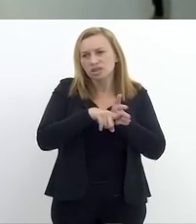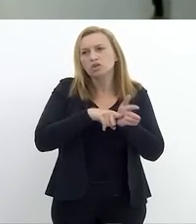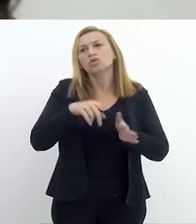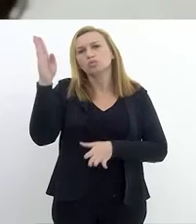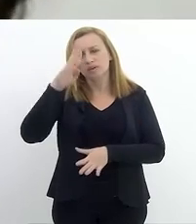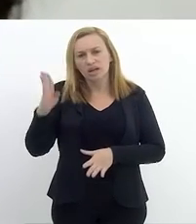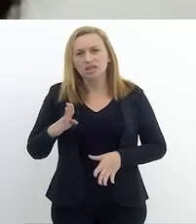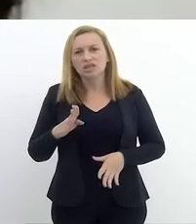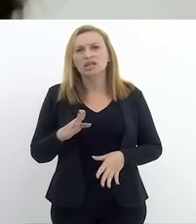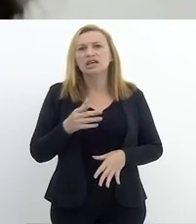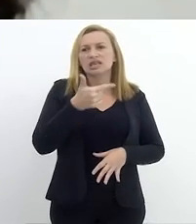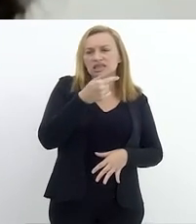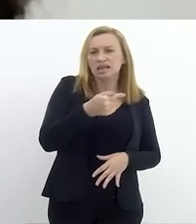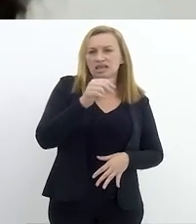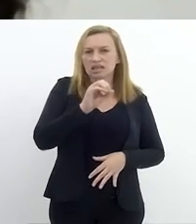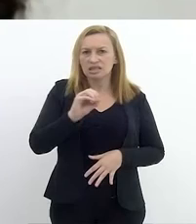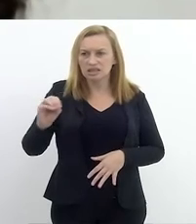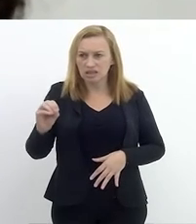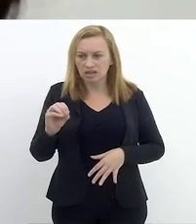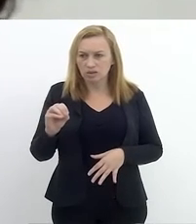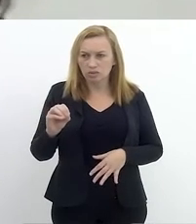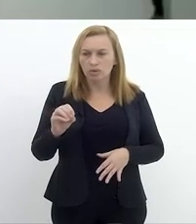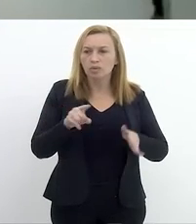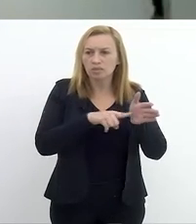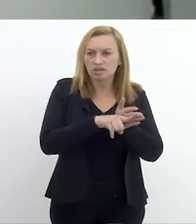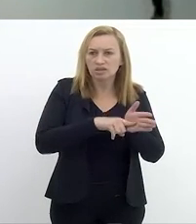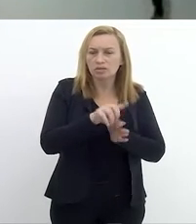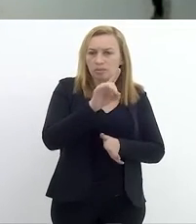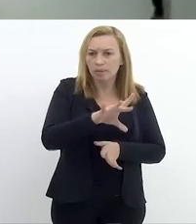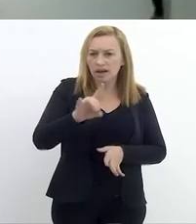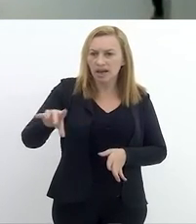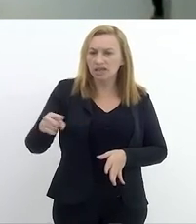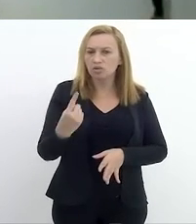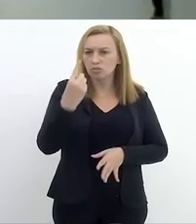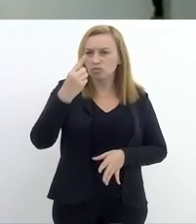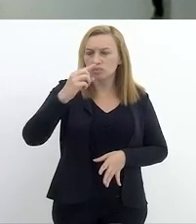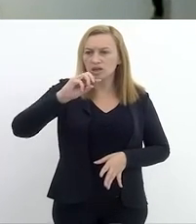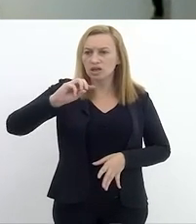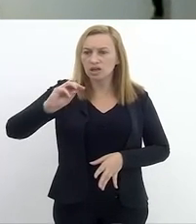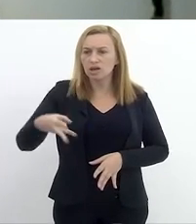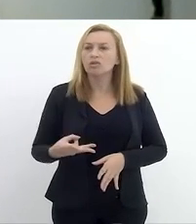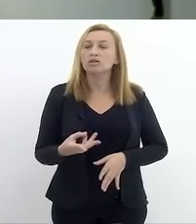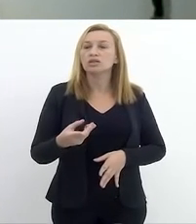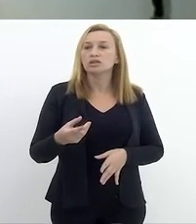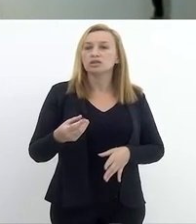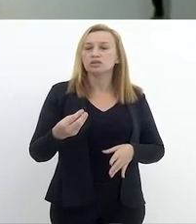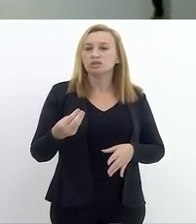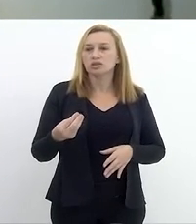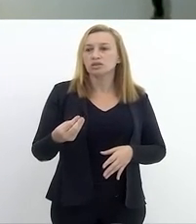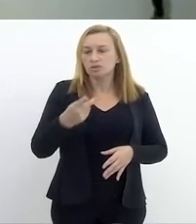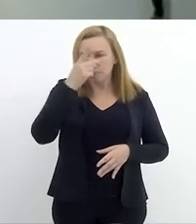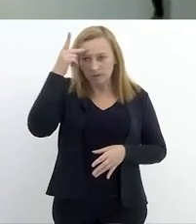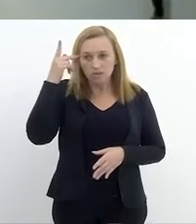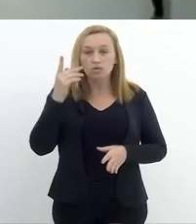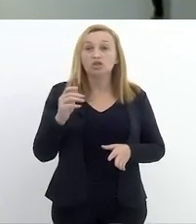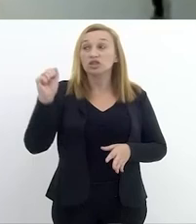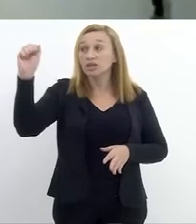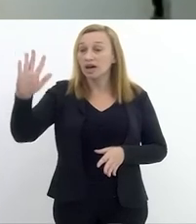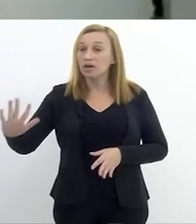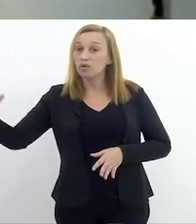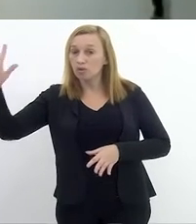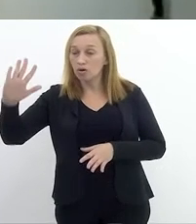no Brasil. Nós temos 700 pesquisadores para cada 1 milhão de habitantes. Na Europa, são